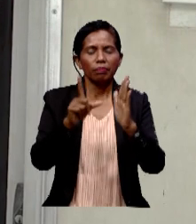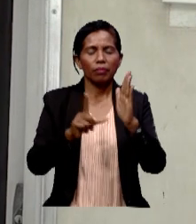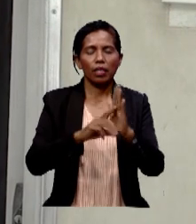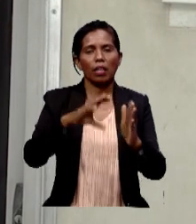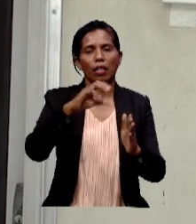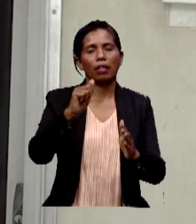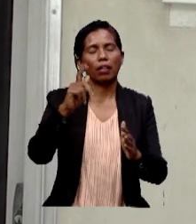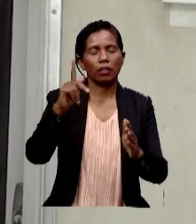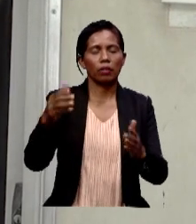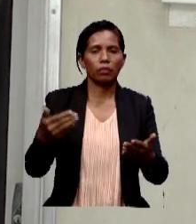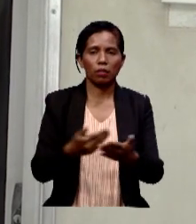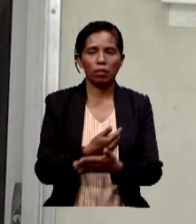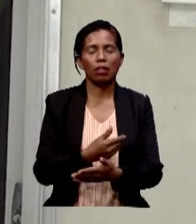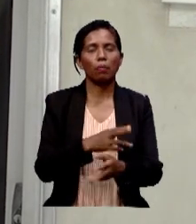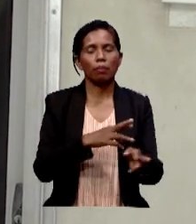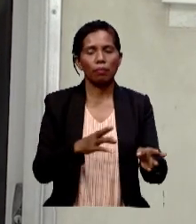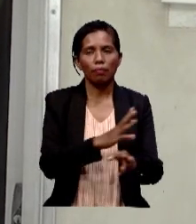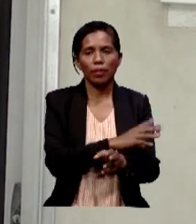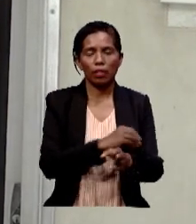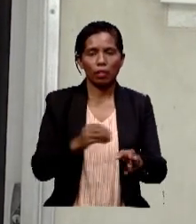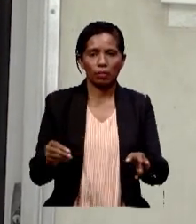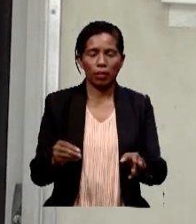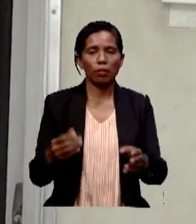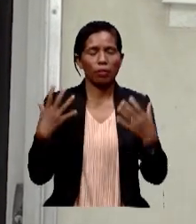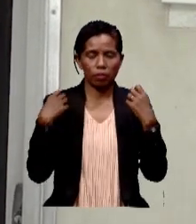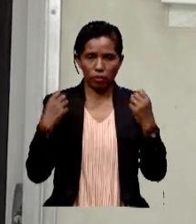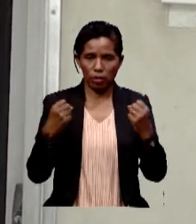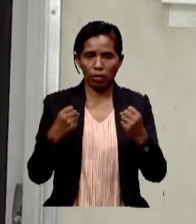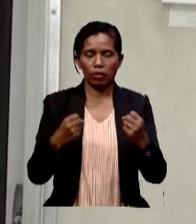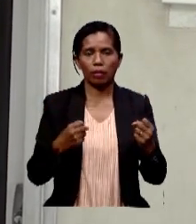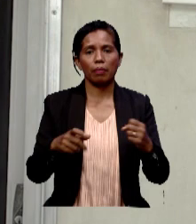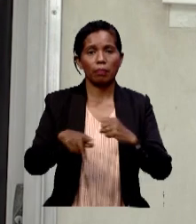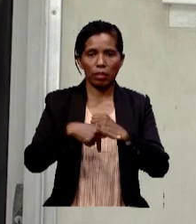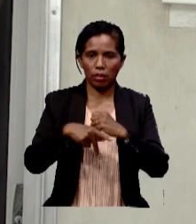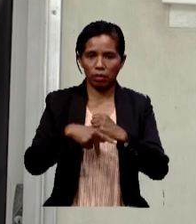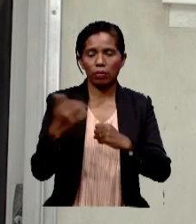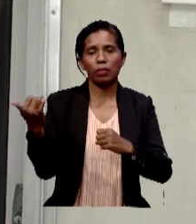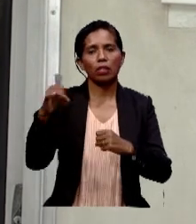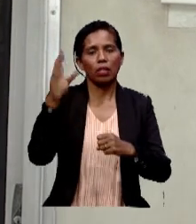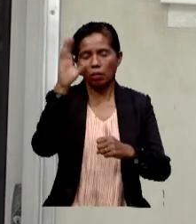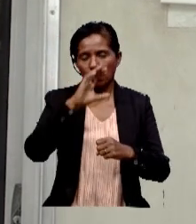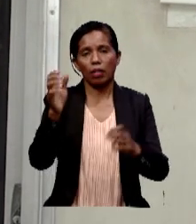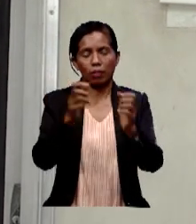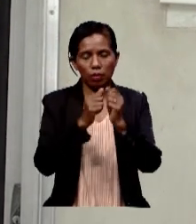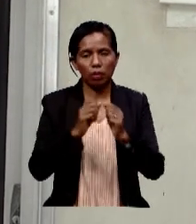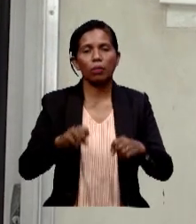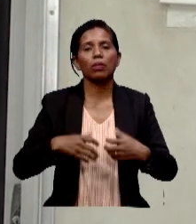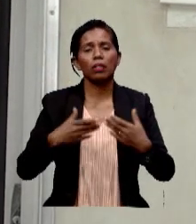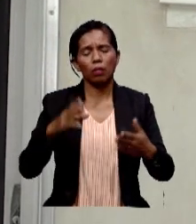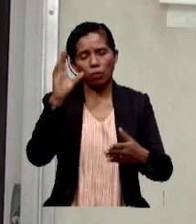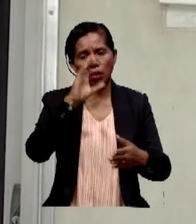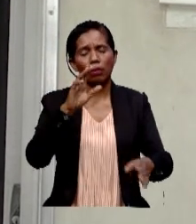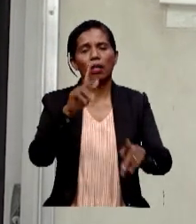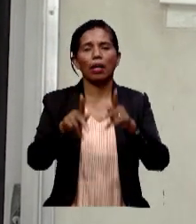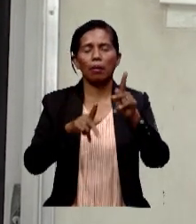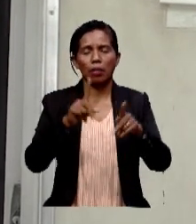forte tebes, nebe pronto, bancada Sira agora buca malu, ou insa buca toc, figura de nebe que